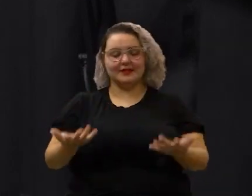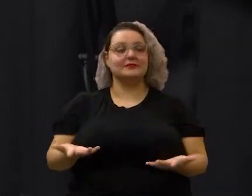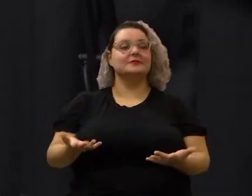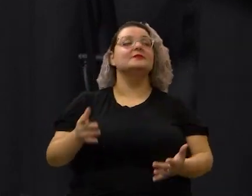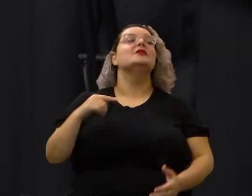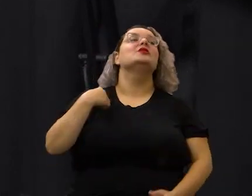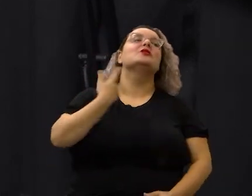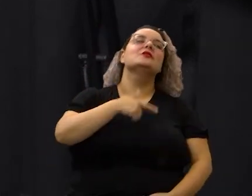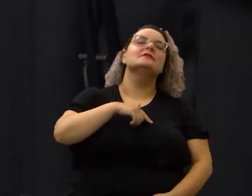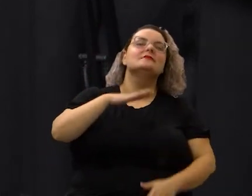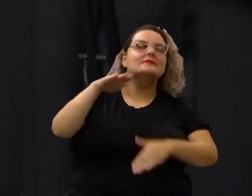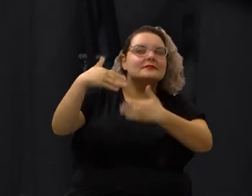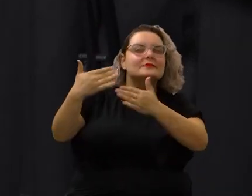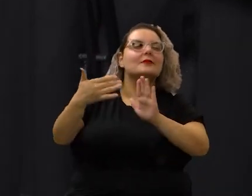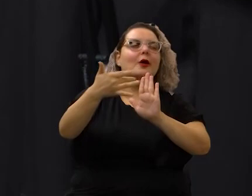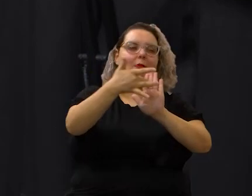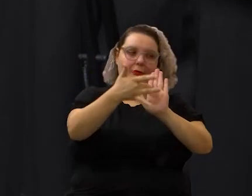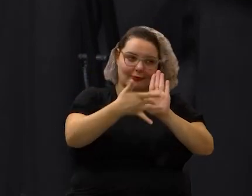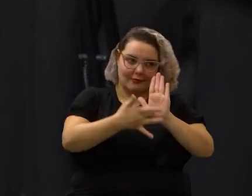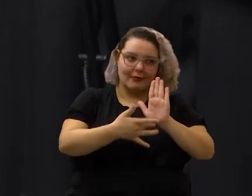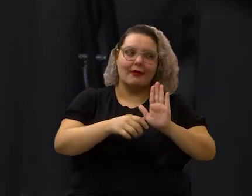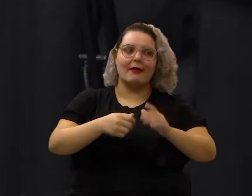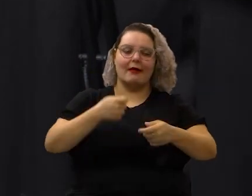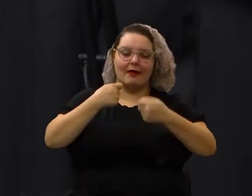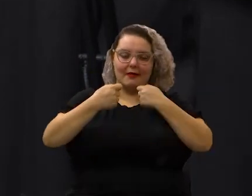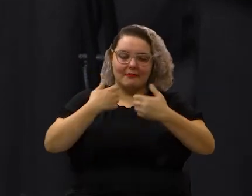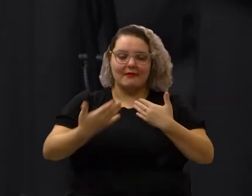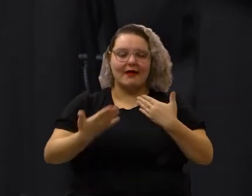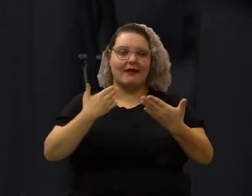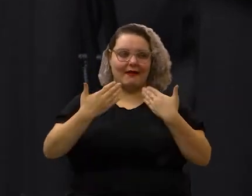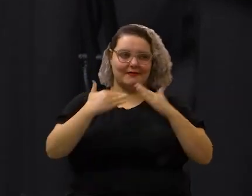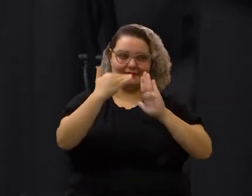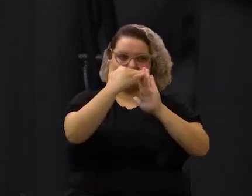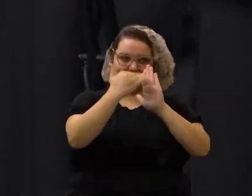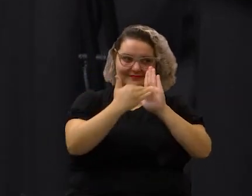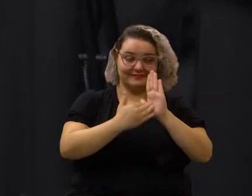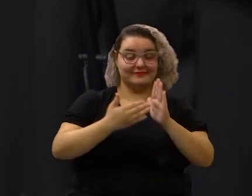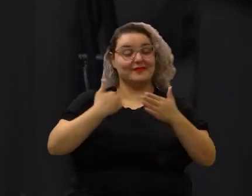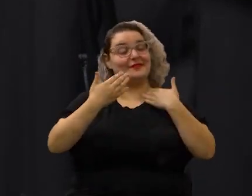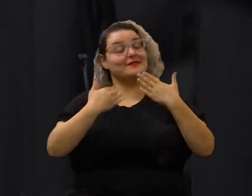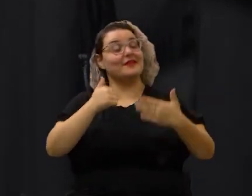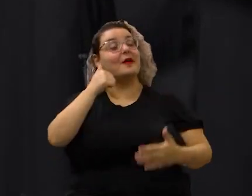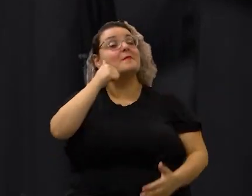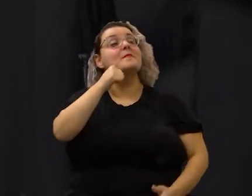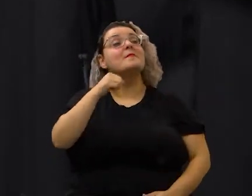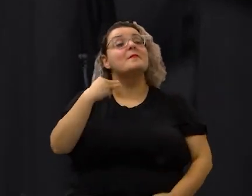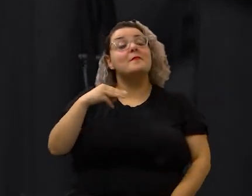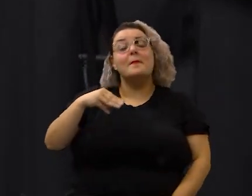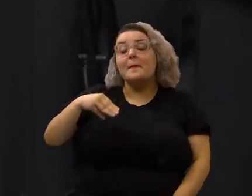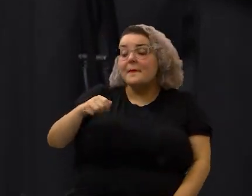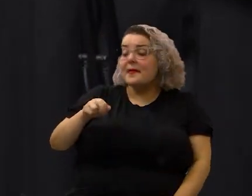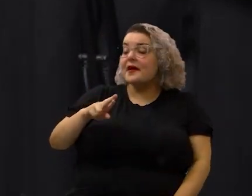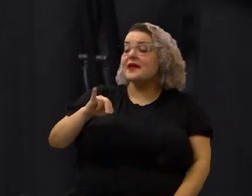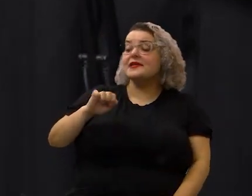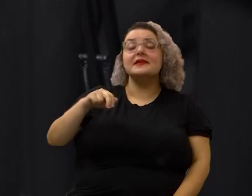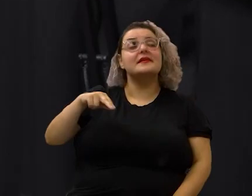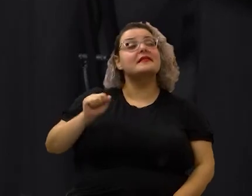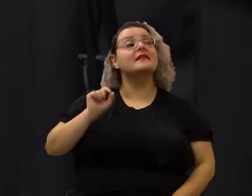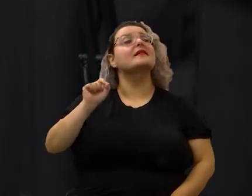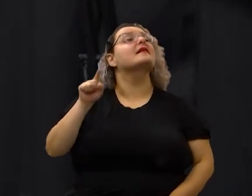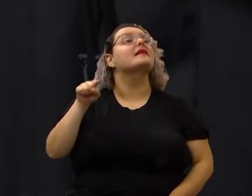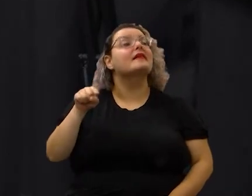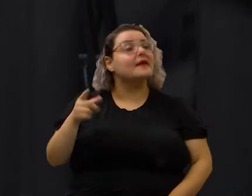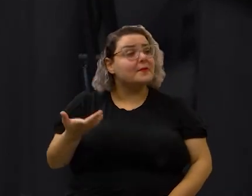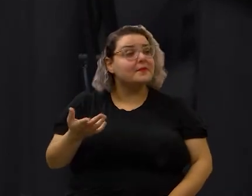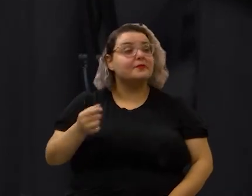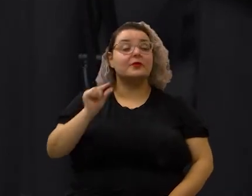mais, isso a gente vai deixar lá pro Em Pauta, tá bom? A gente veio aqui falar da Mariana. Quem é a Mariana? A Mariana,